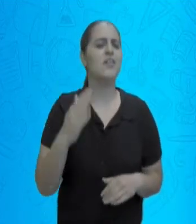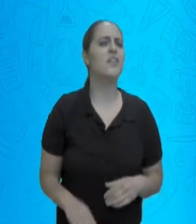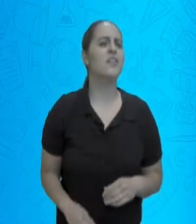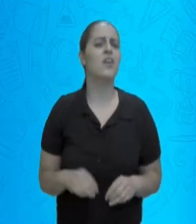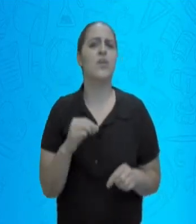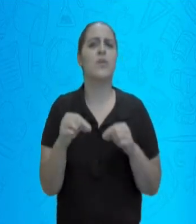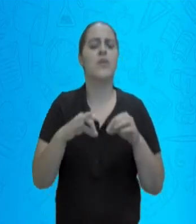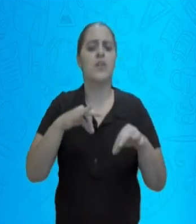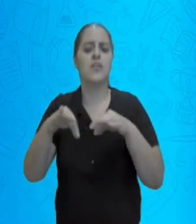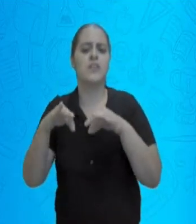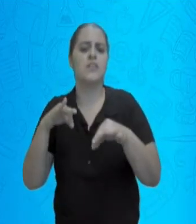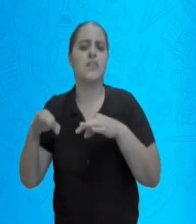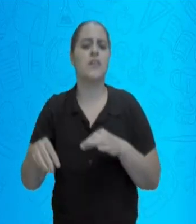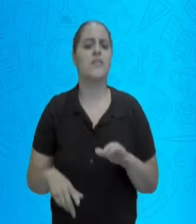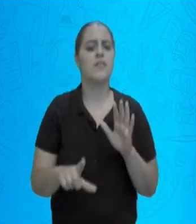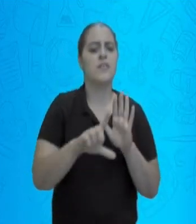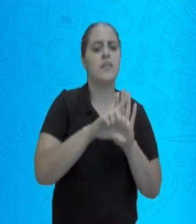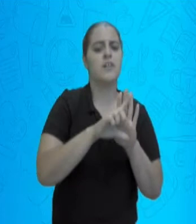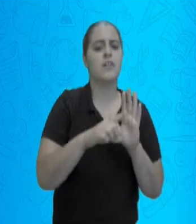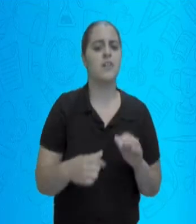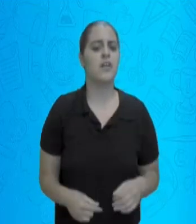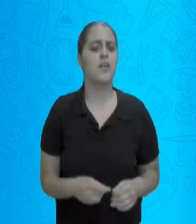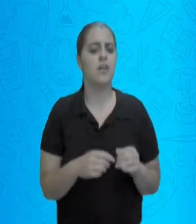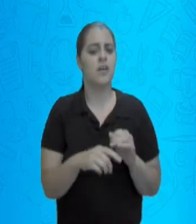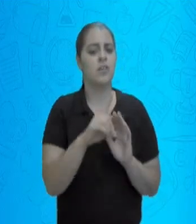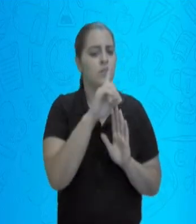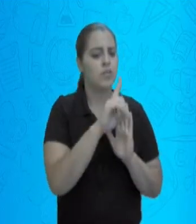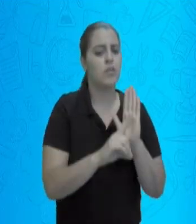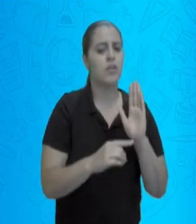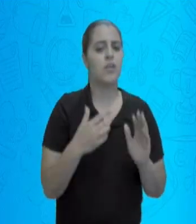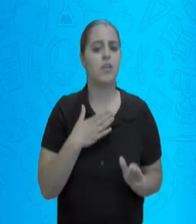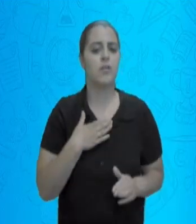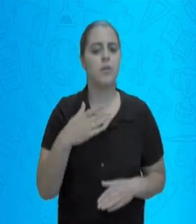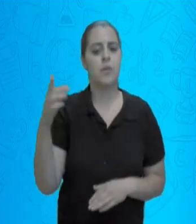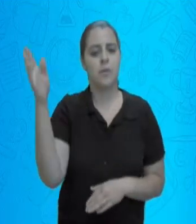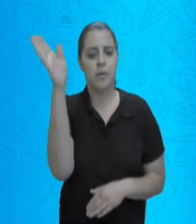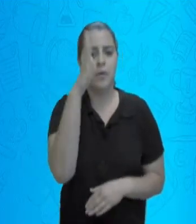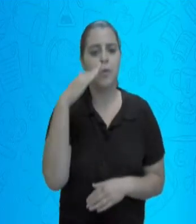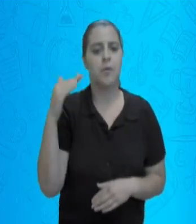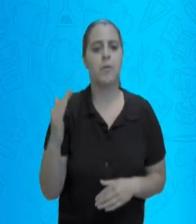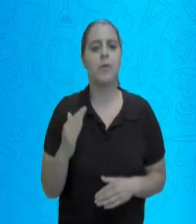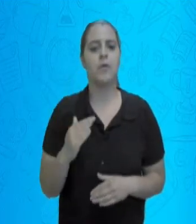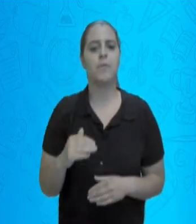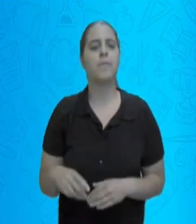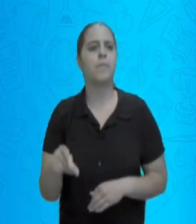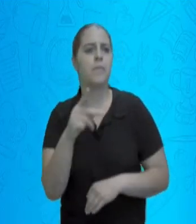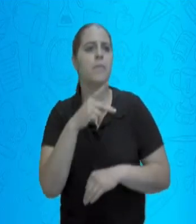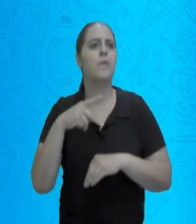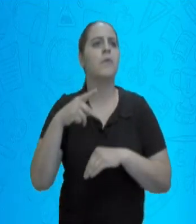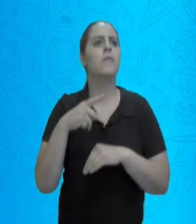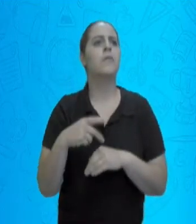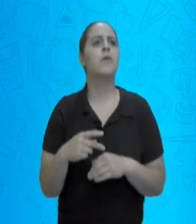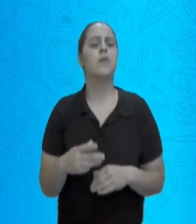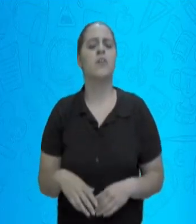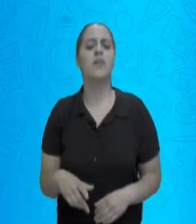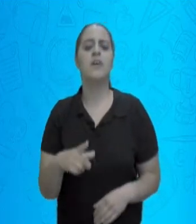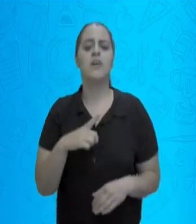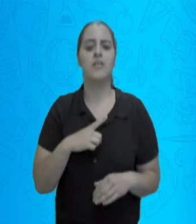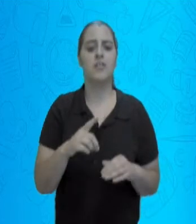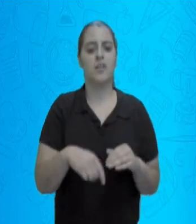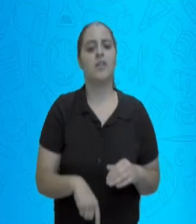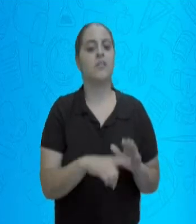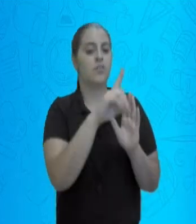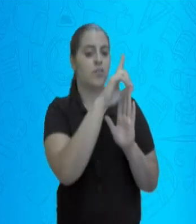rege essa determinada situação do meu país. Então, no nosso país, nós temos esses